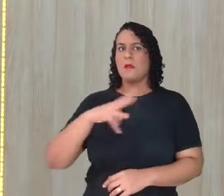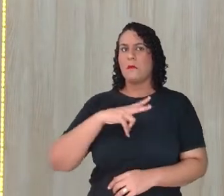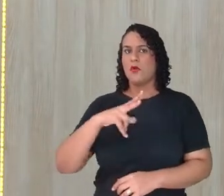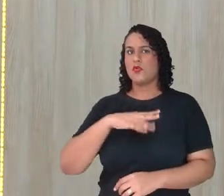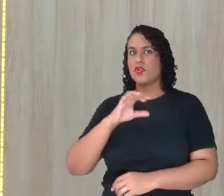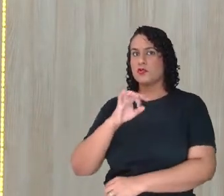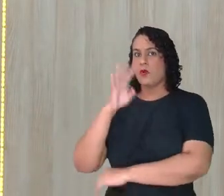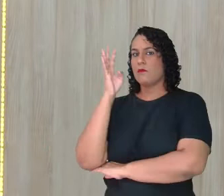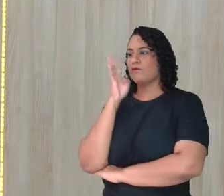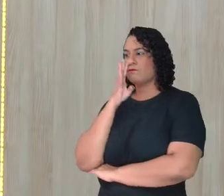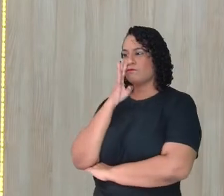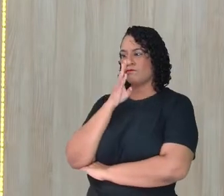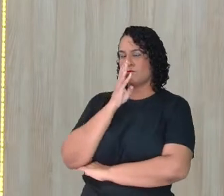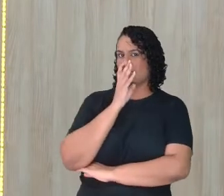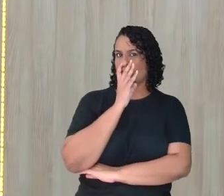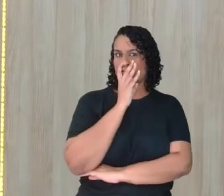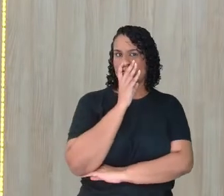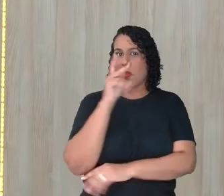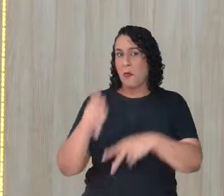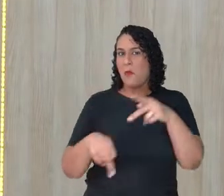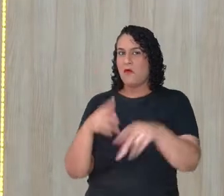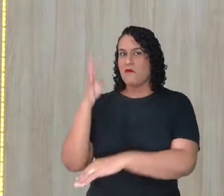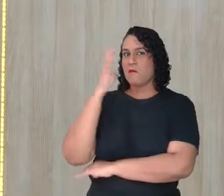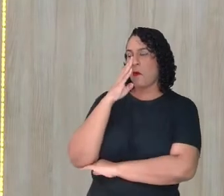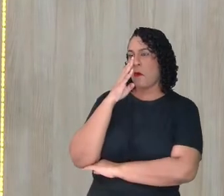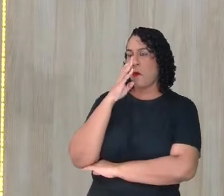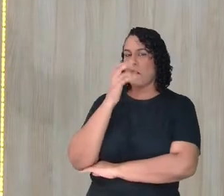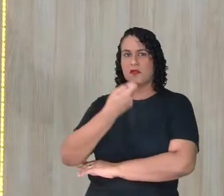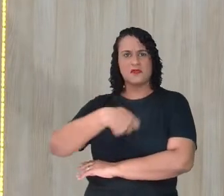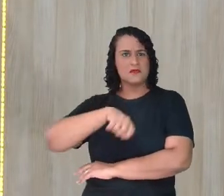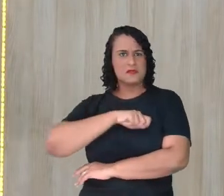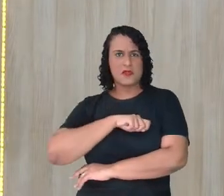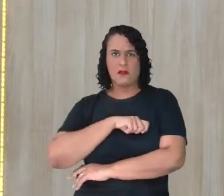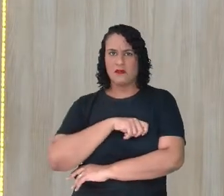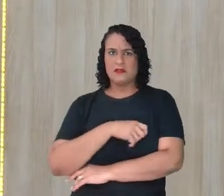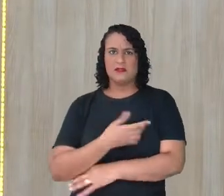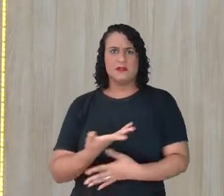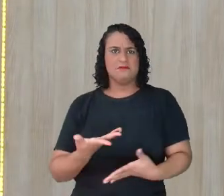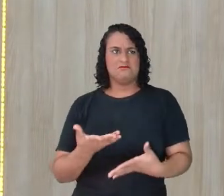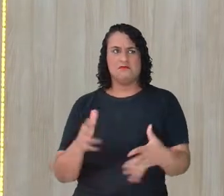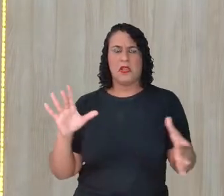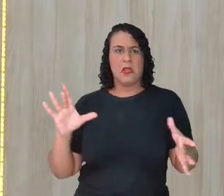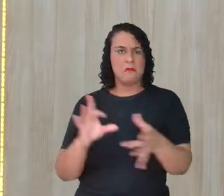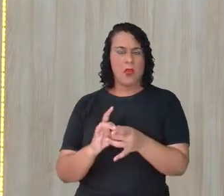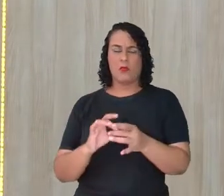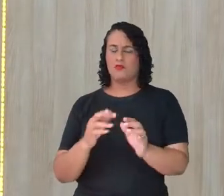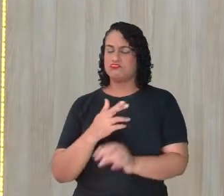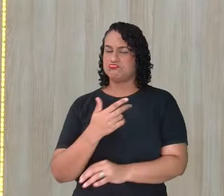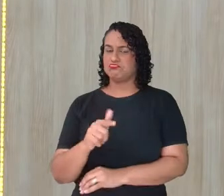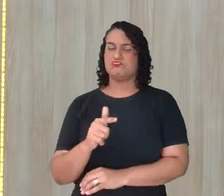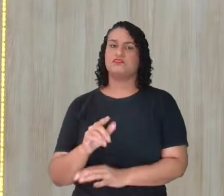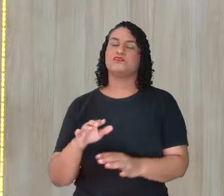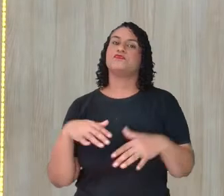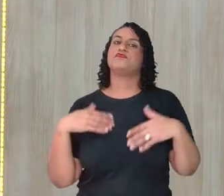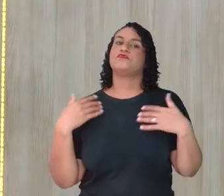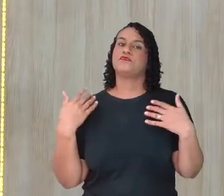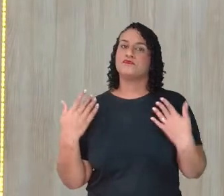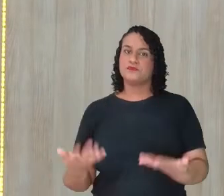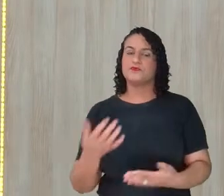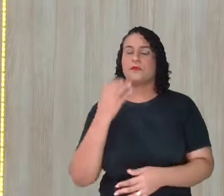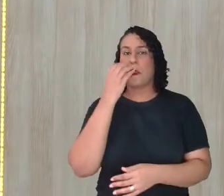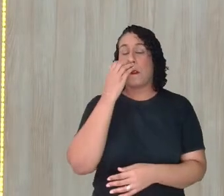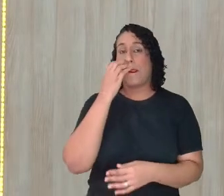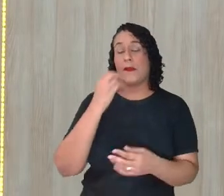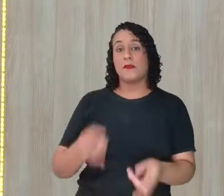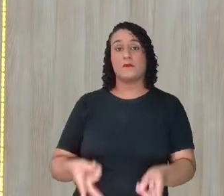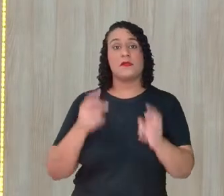né, o fight ali, o conflito. E os espanhóis nem eram tão brother assim, Exatamente, né? Então, nesse sentido, a gente vai